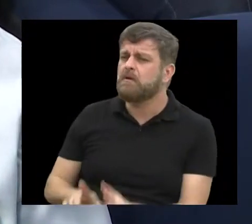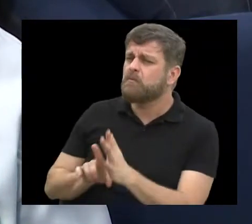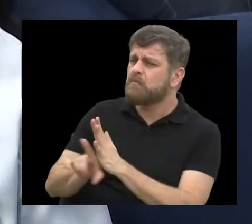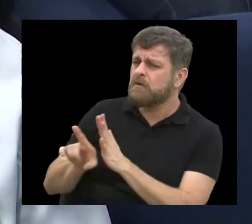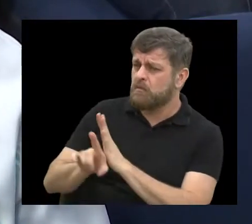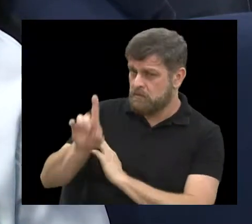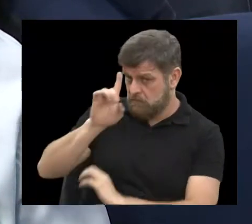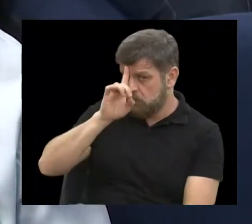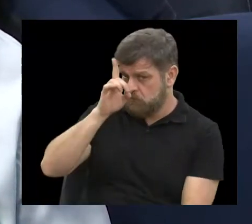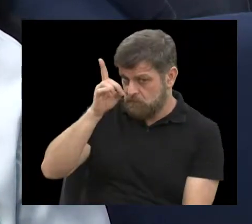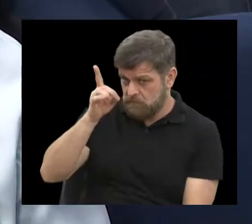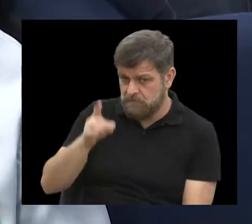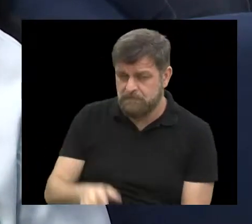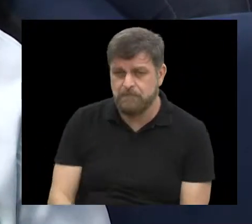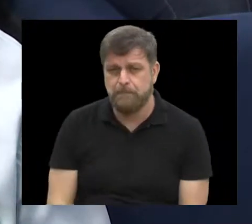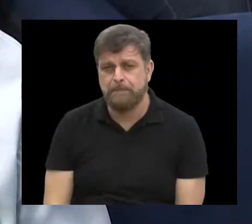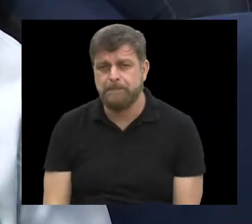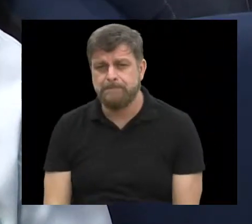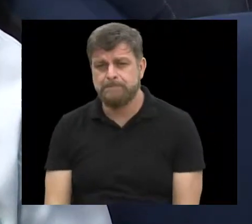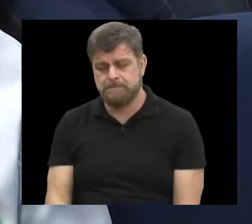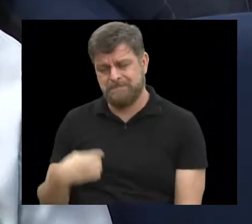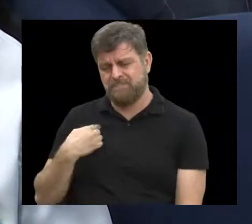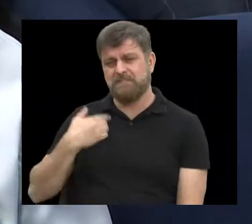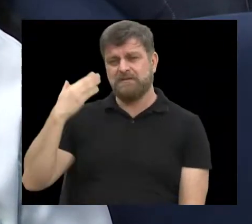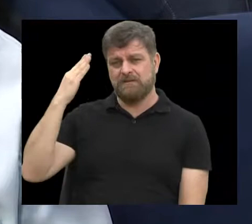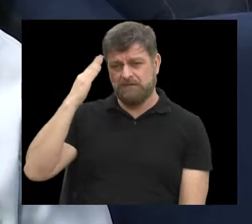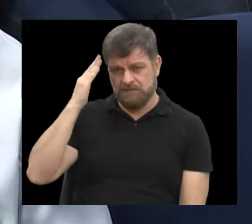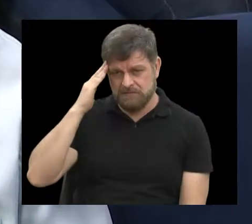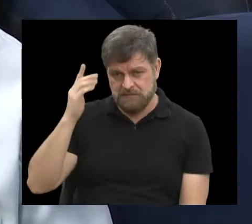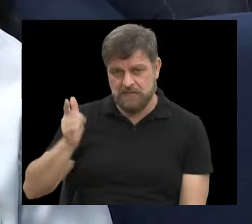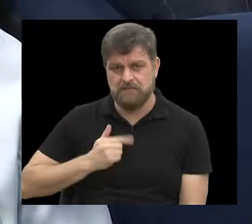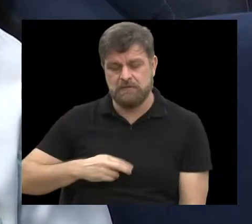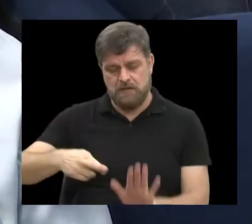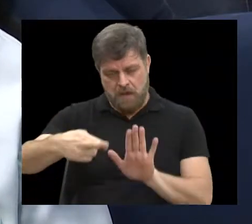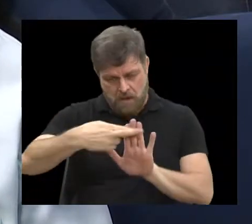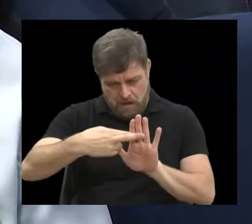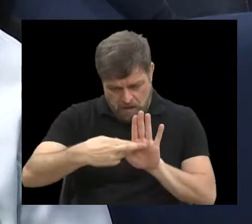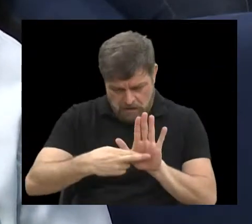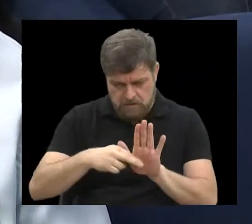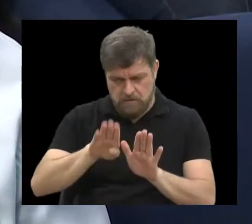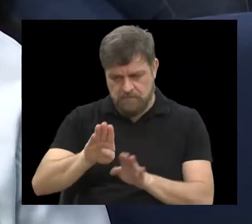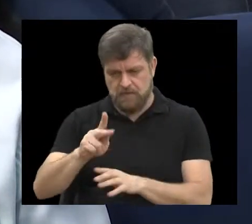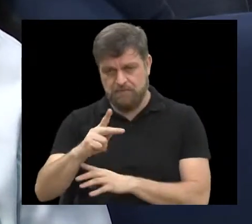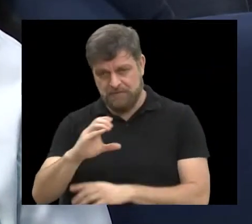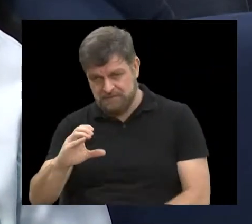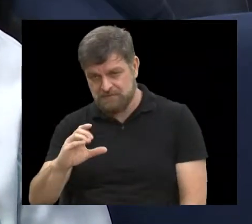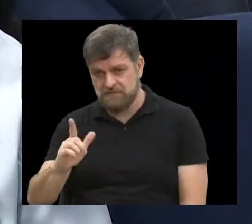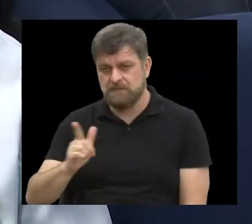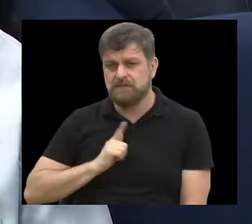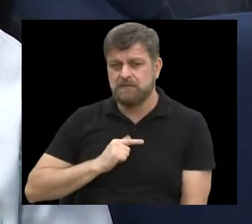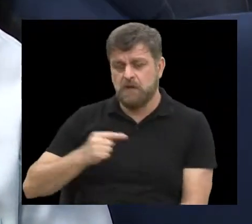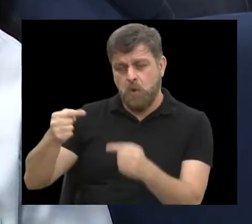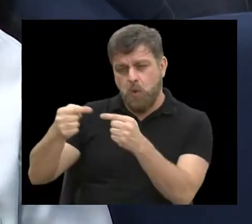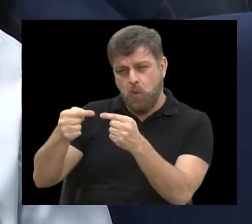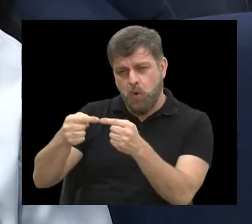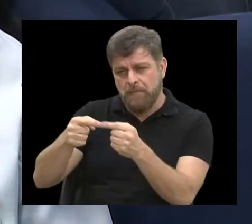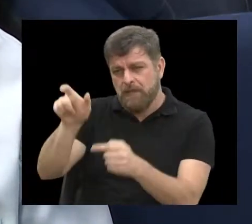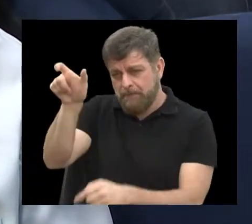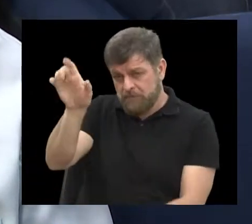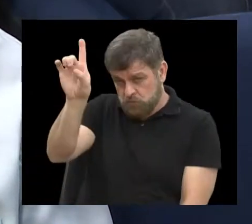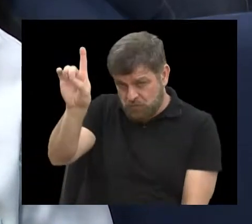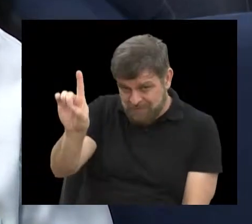dúvida. A gente sabe lá que o regulamento do BPC, ele contempla uma pessoa